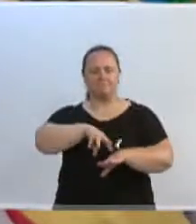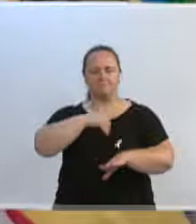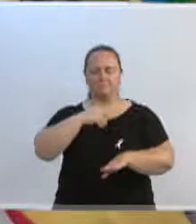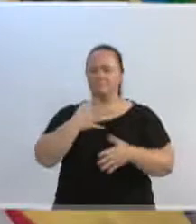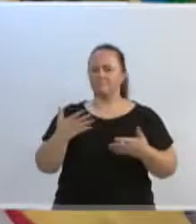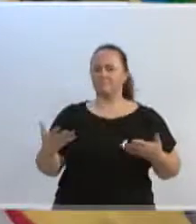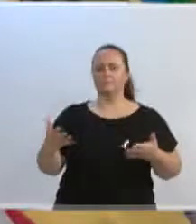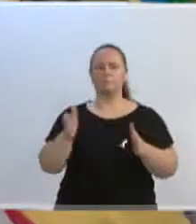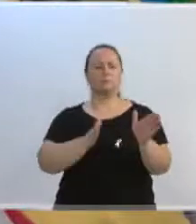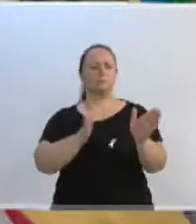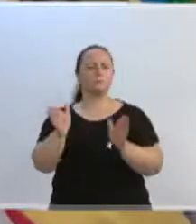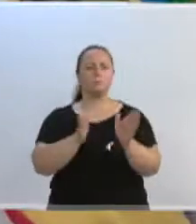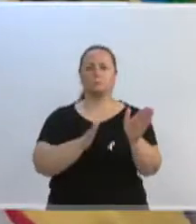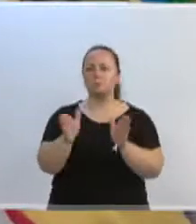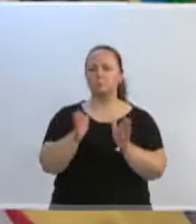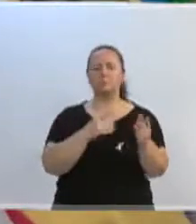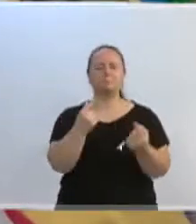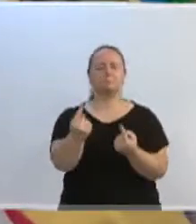circulando na cidade,